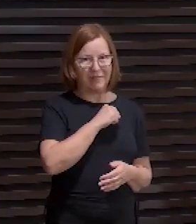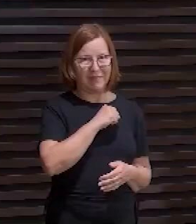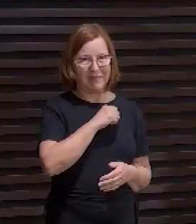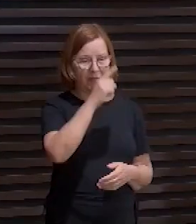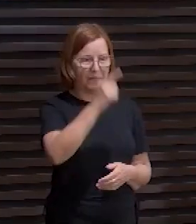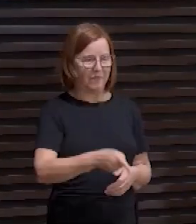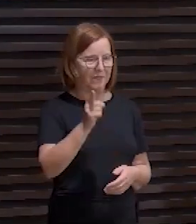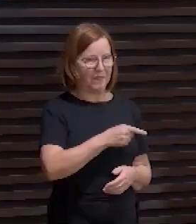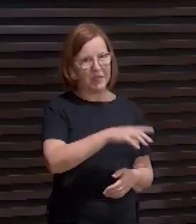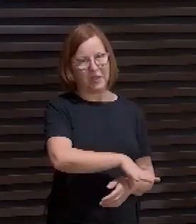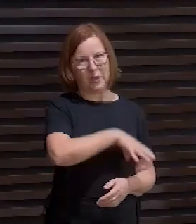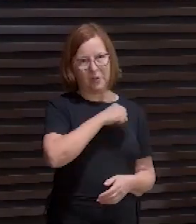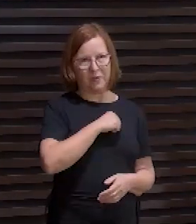ódio.